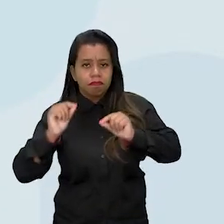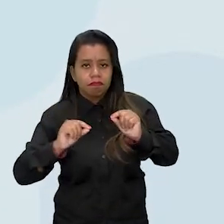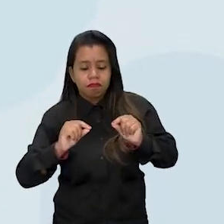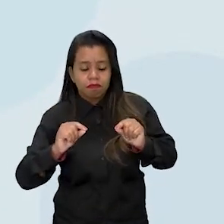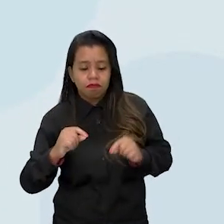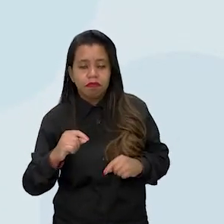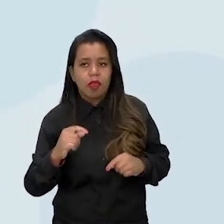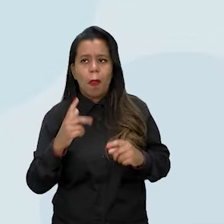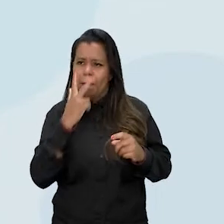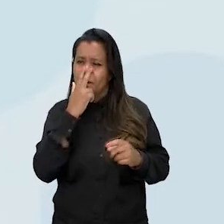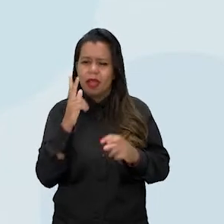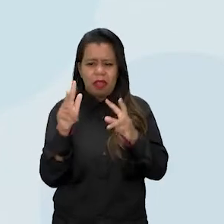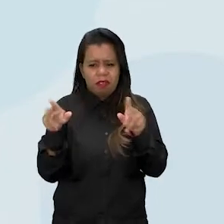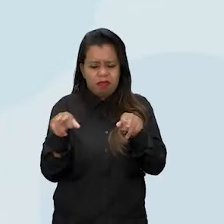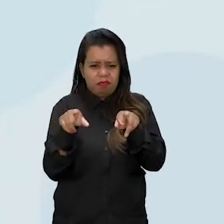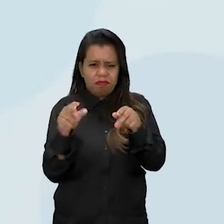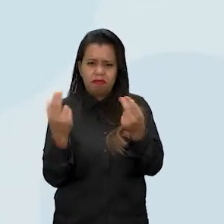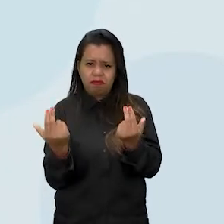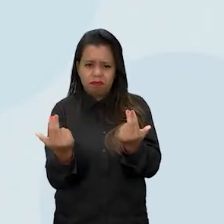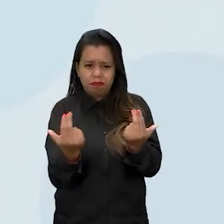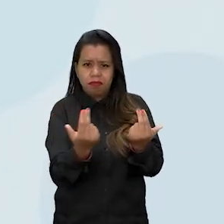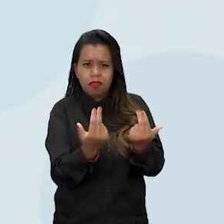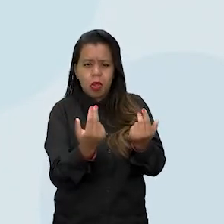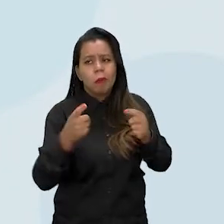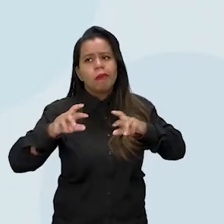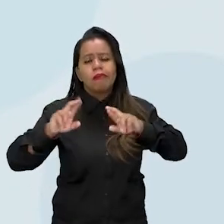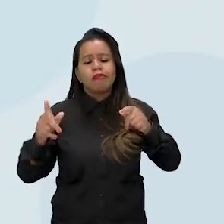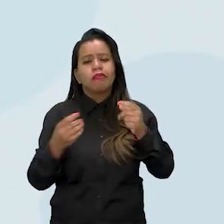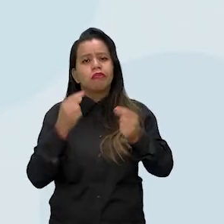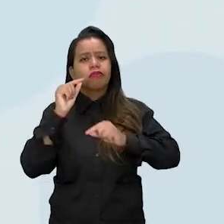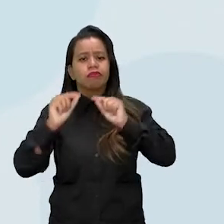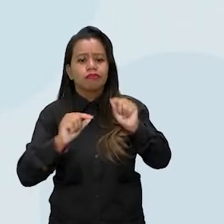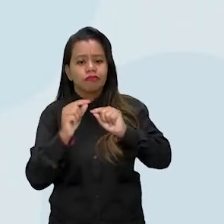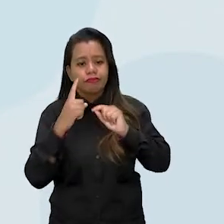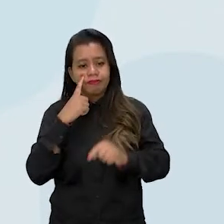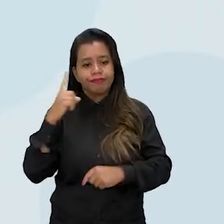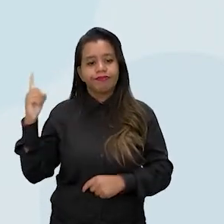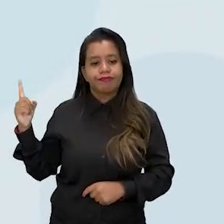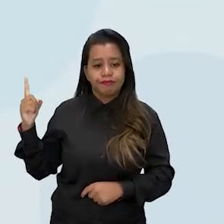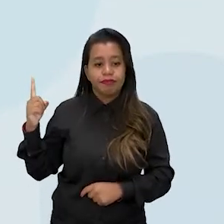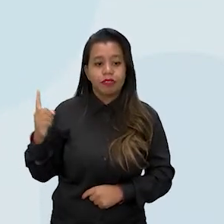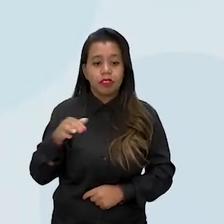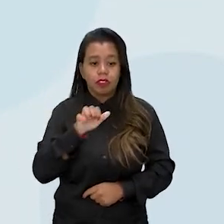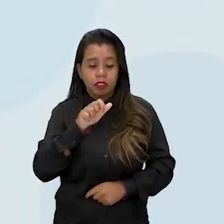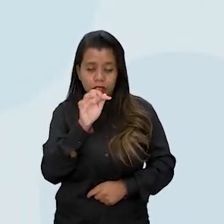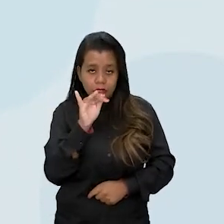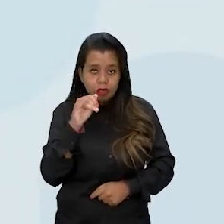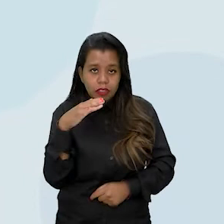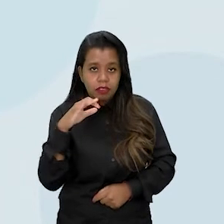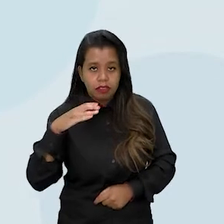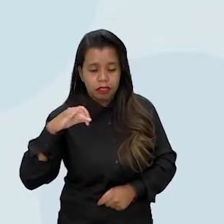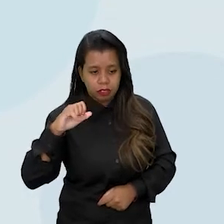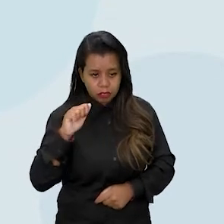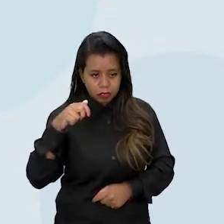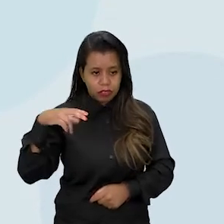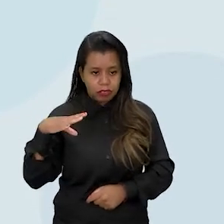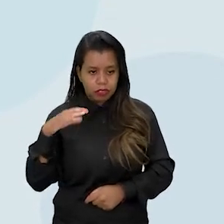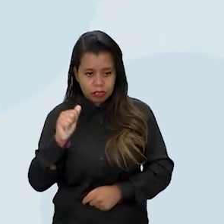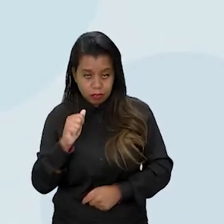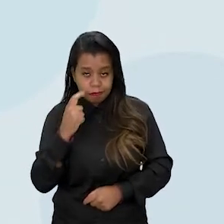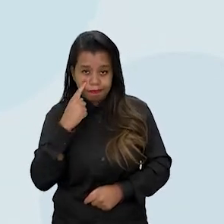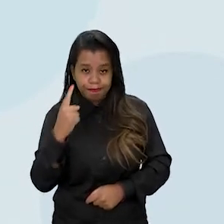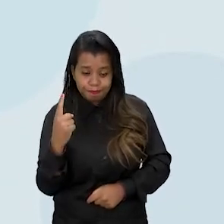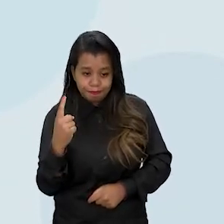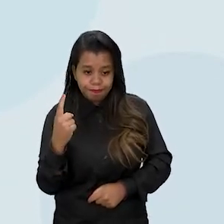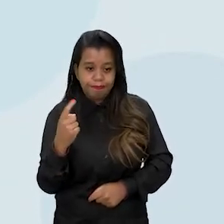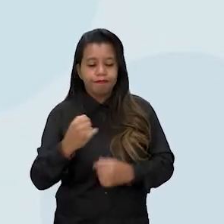parecem sinônimos, com o exemplo de cavar um poço. Vamos falar sobre isso. Mas veja, ó, eficiência está ligado à ênfase nos meios,